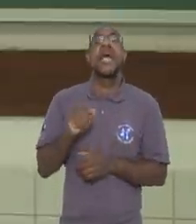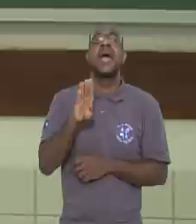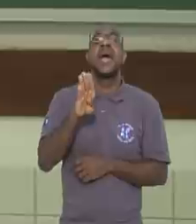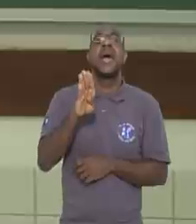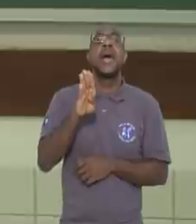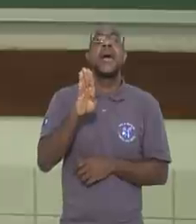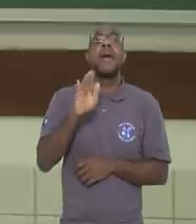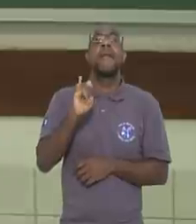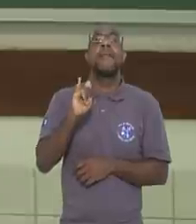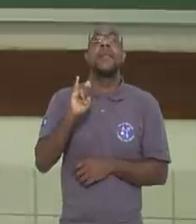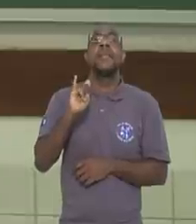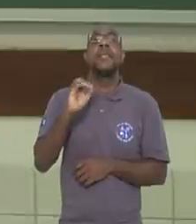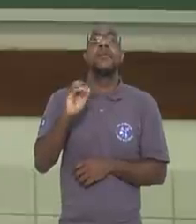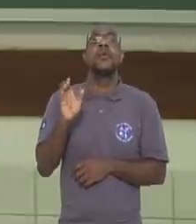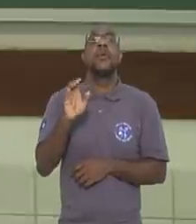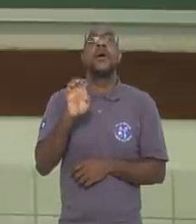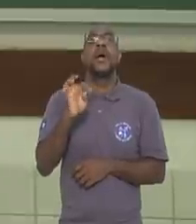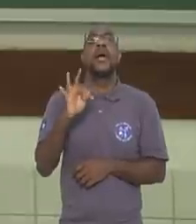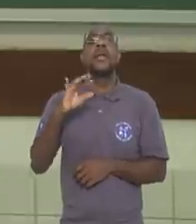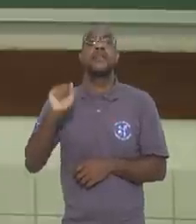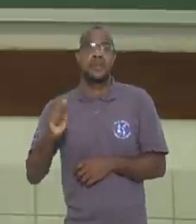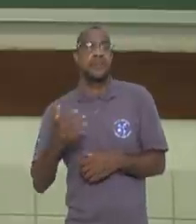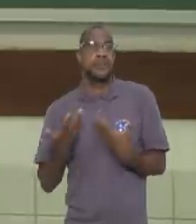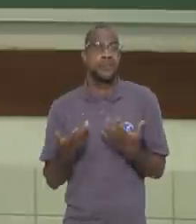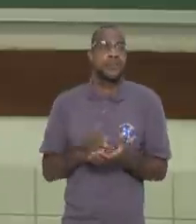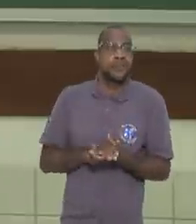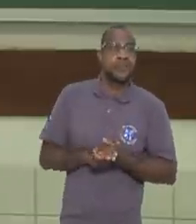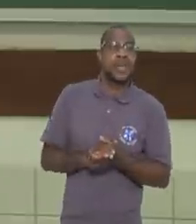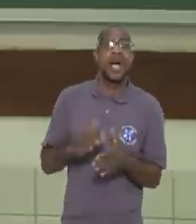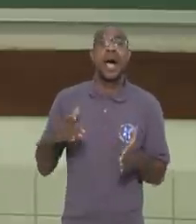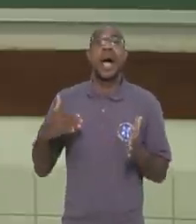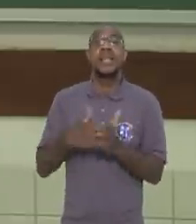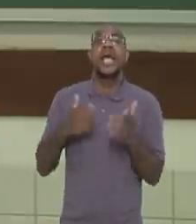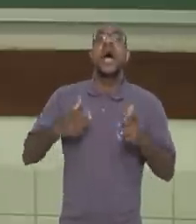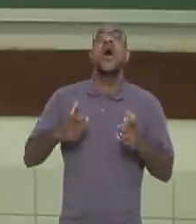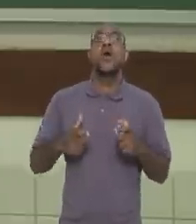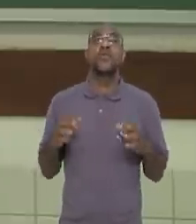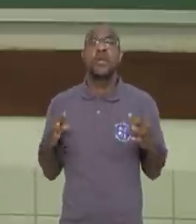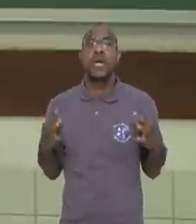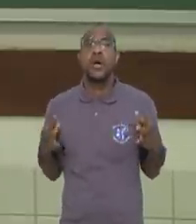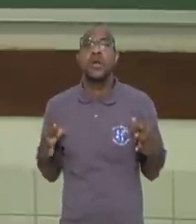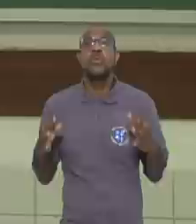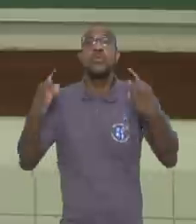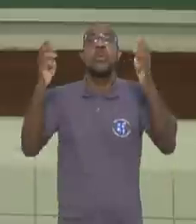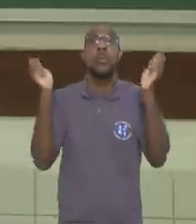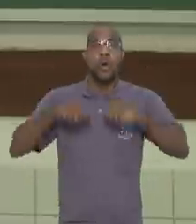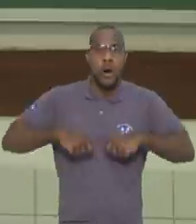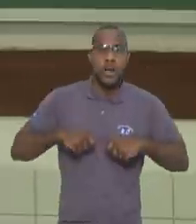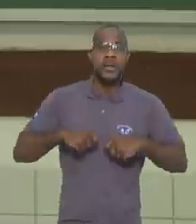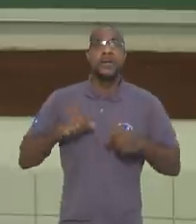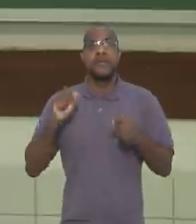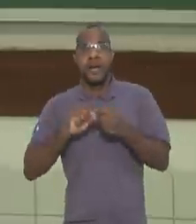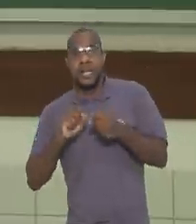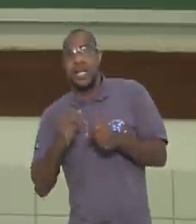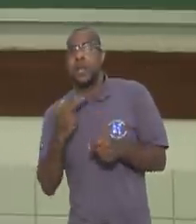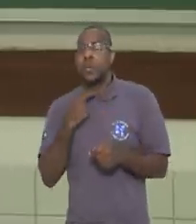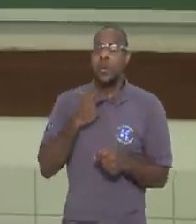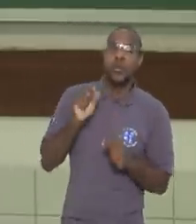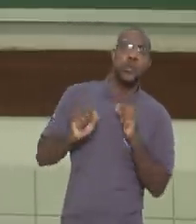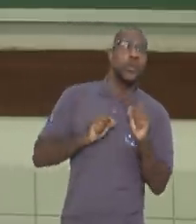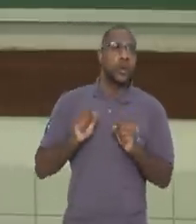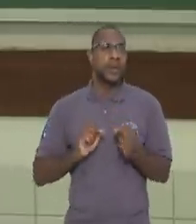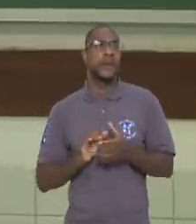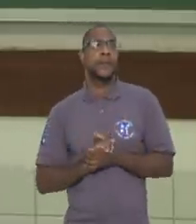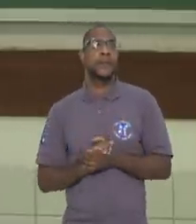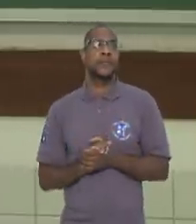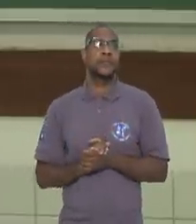até onde esses avanços tecnológicos, biotecnológicos, até onde a gente pode com eles, até onde não pode. Isso é uma coisa que tem sido bastante questionada, né? Você vai